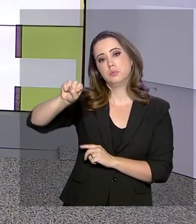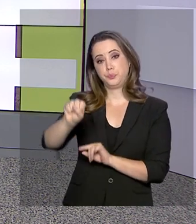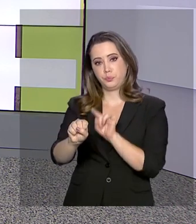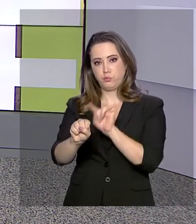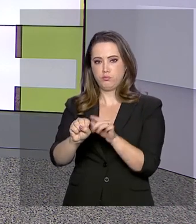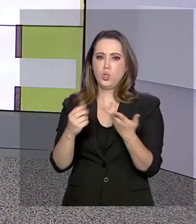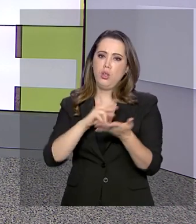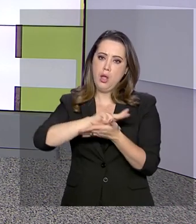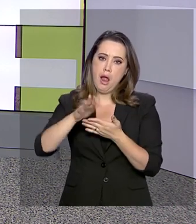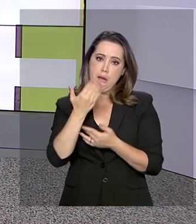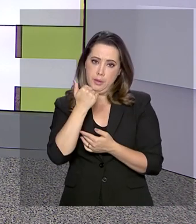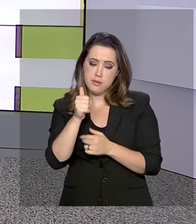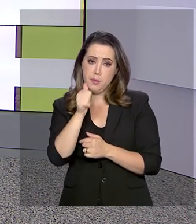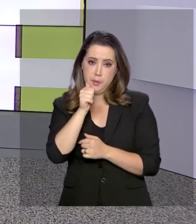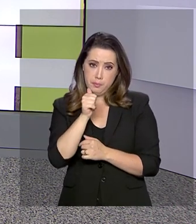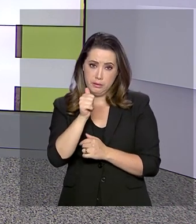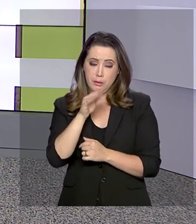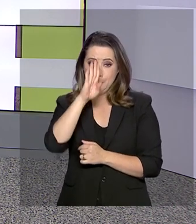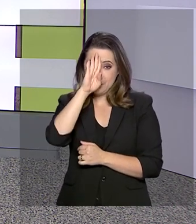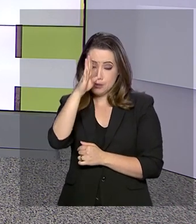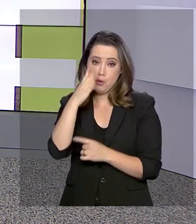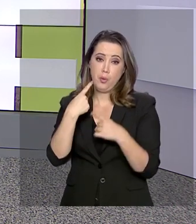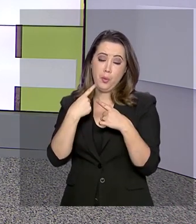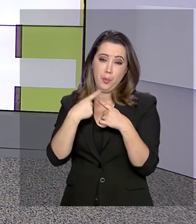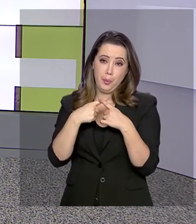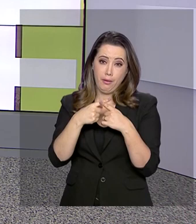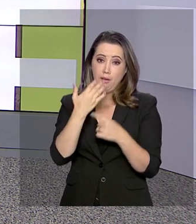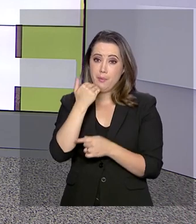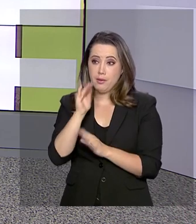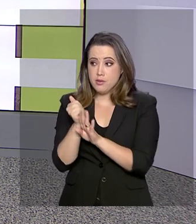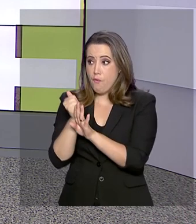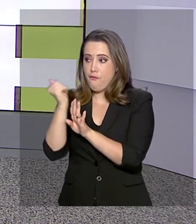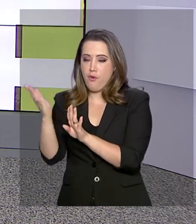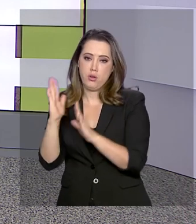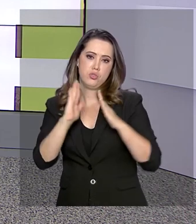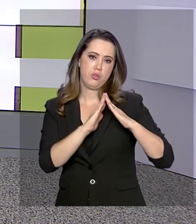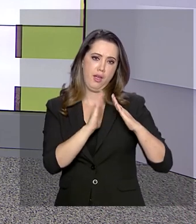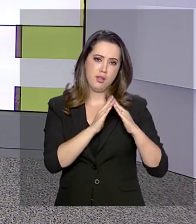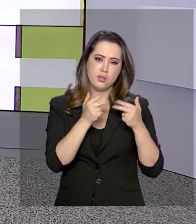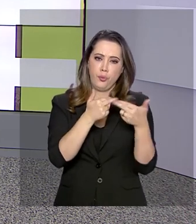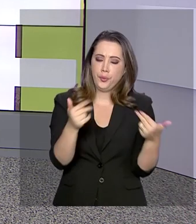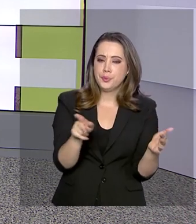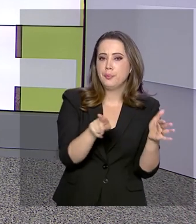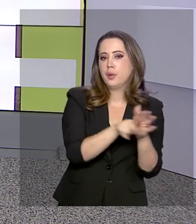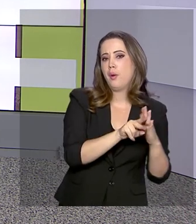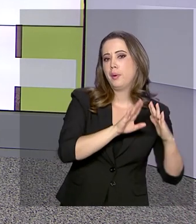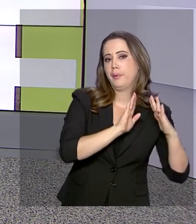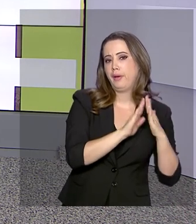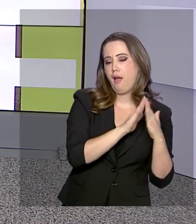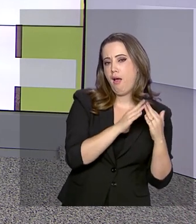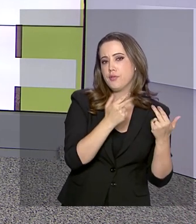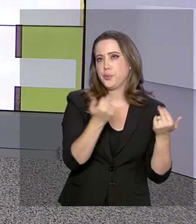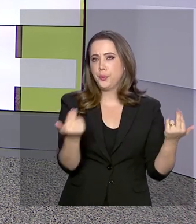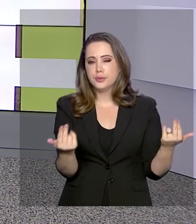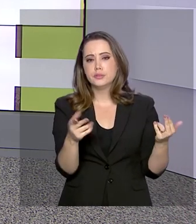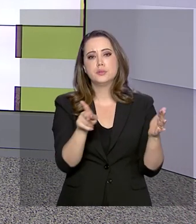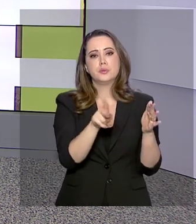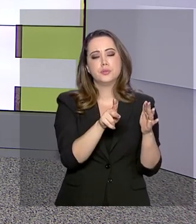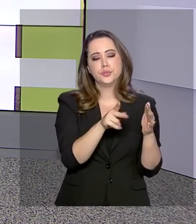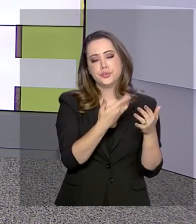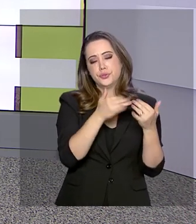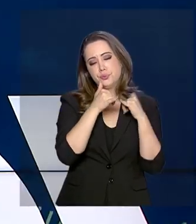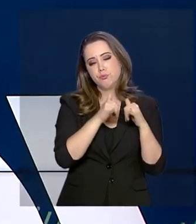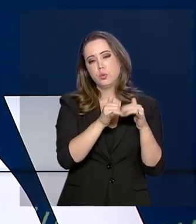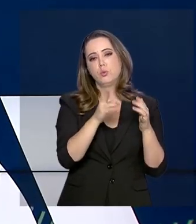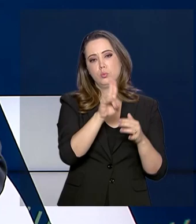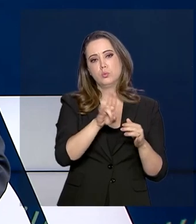grupos alimentação e bebidas, principalmente alimentação fora de casa e artigos de residência, como eletrodomésticos e equipamentos.